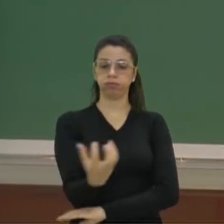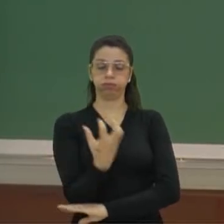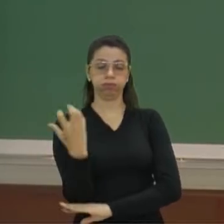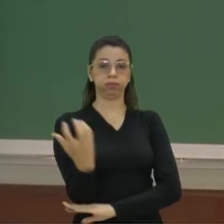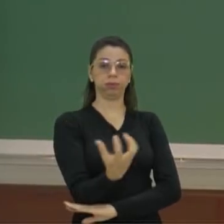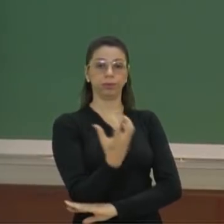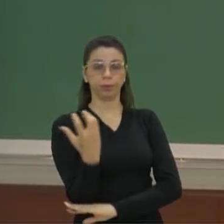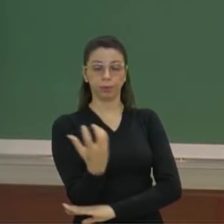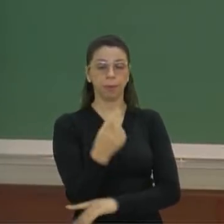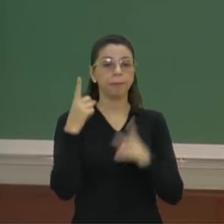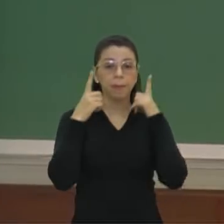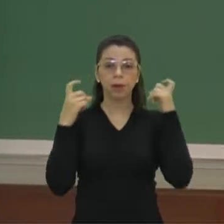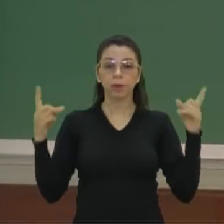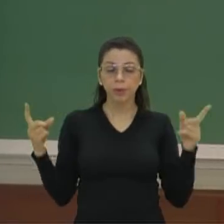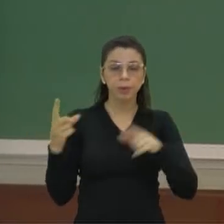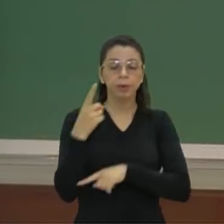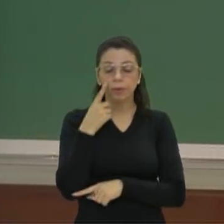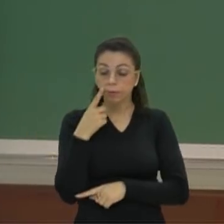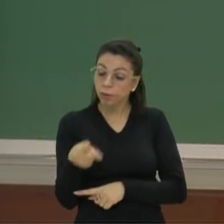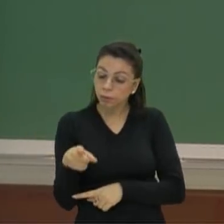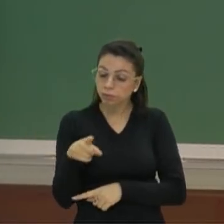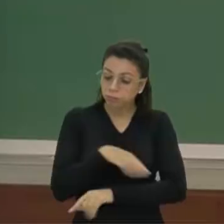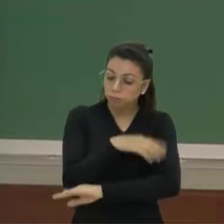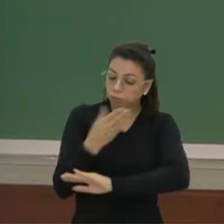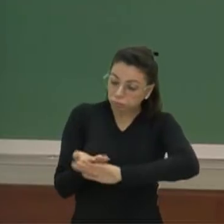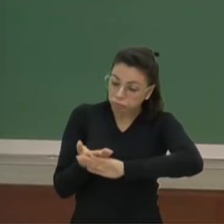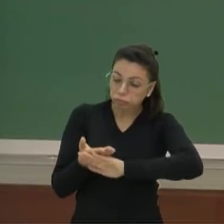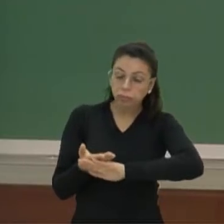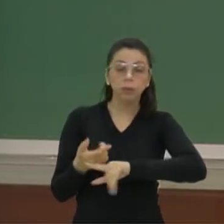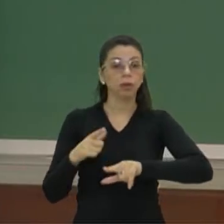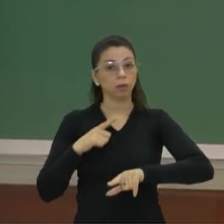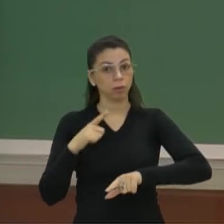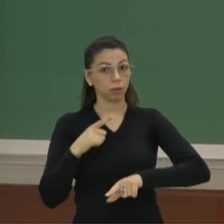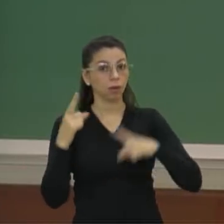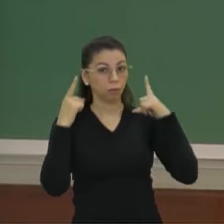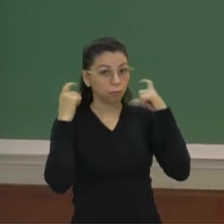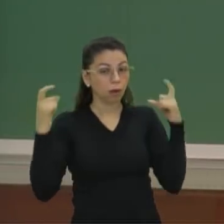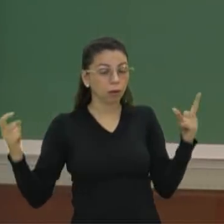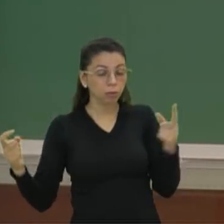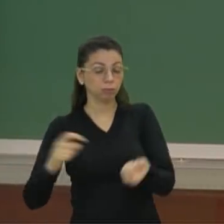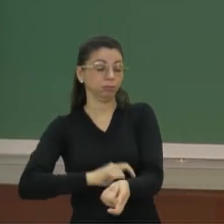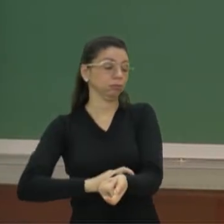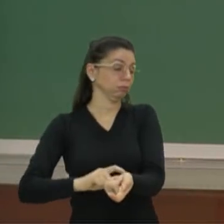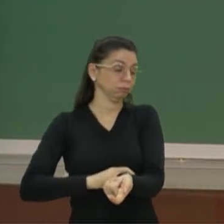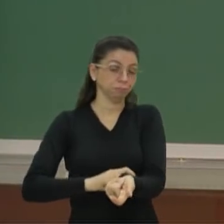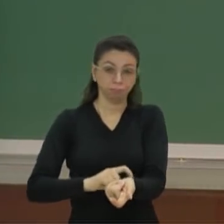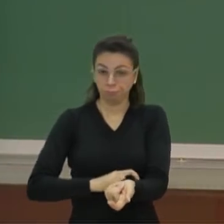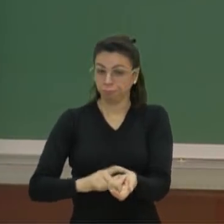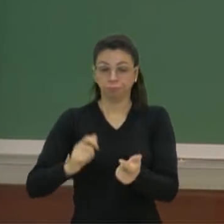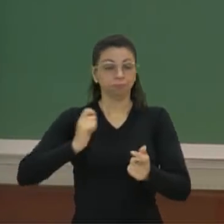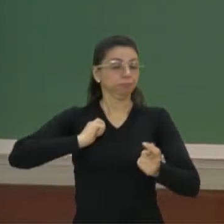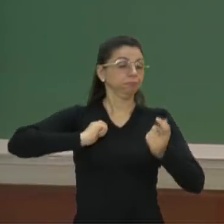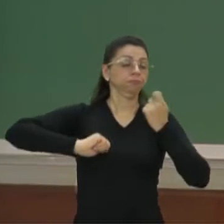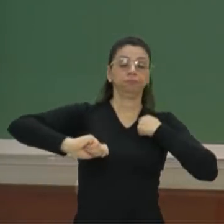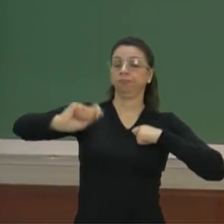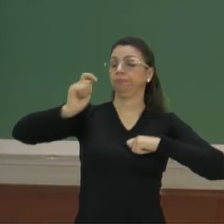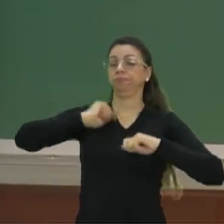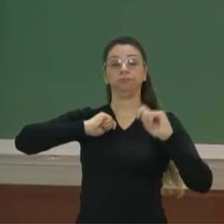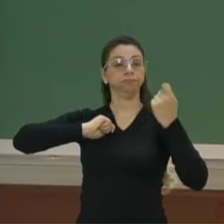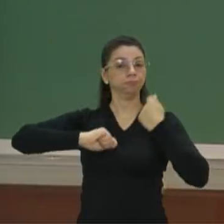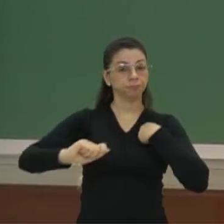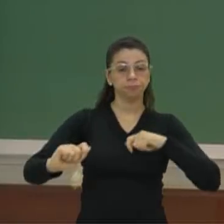faz barulhinho e ele fica entretido o dia todo? Tem hora que esses barulhos irritam a gente. E muito tempo